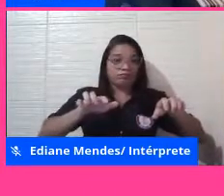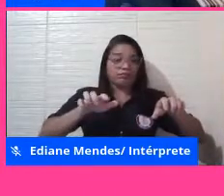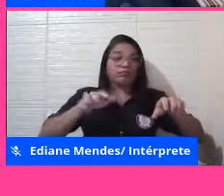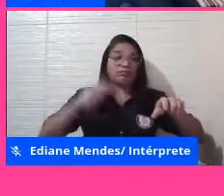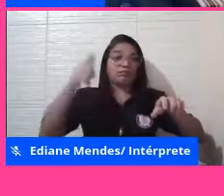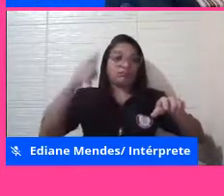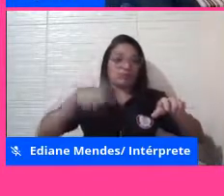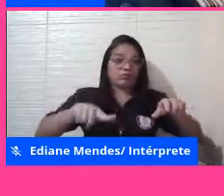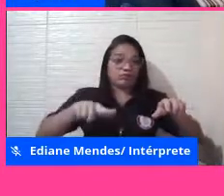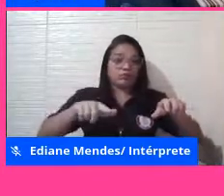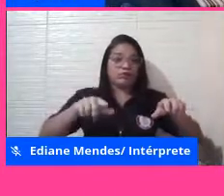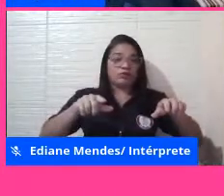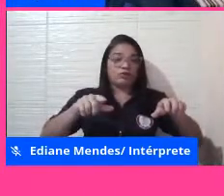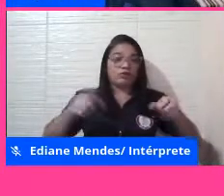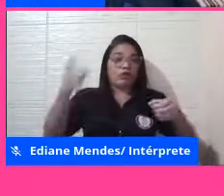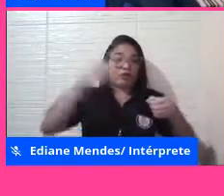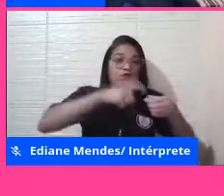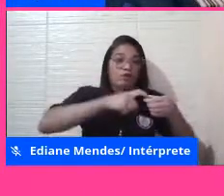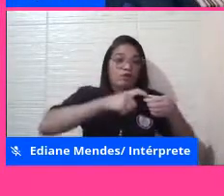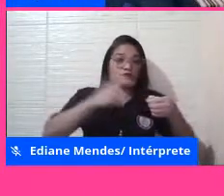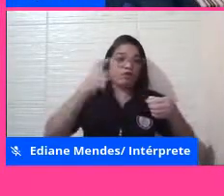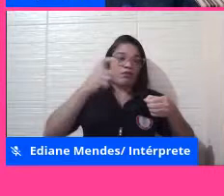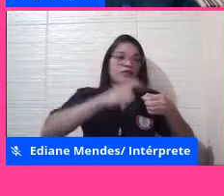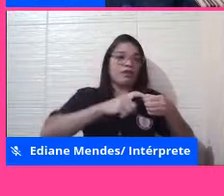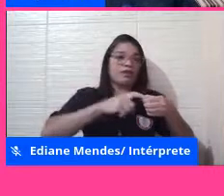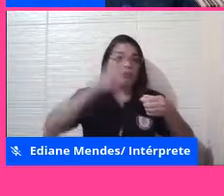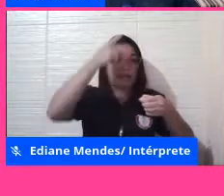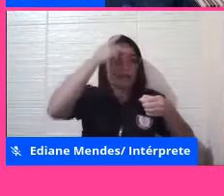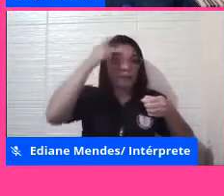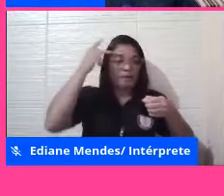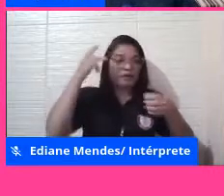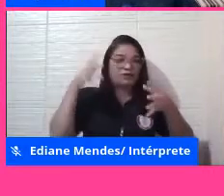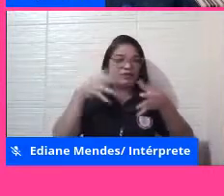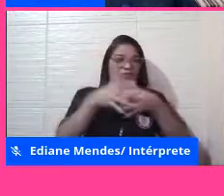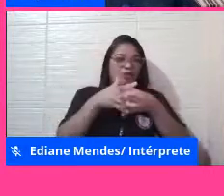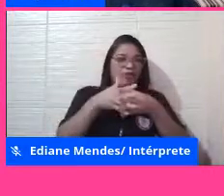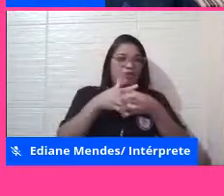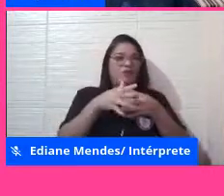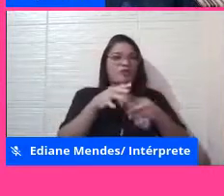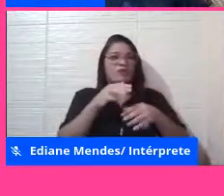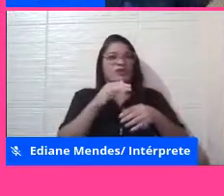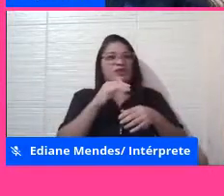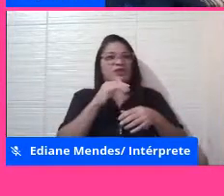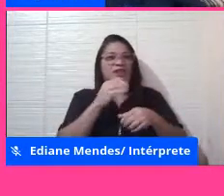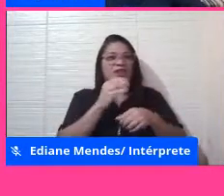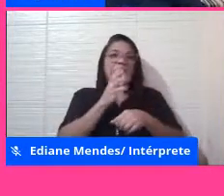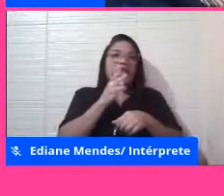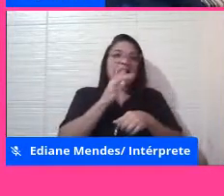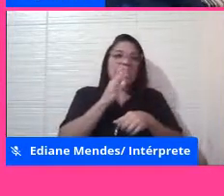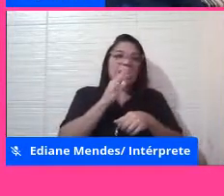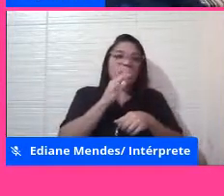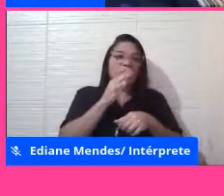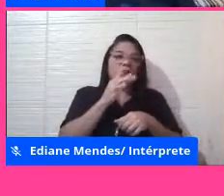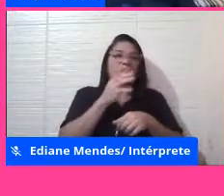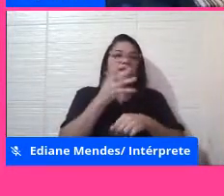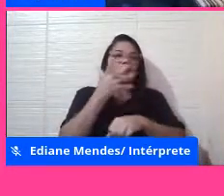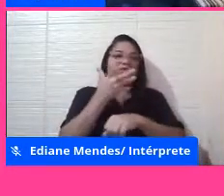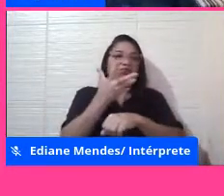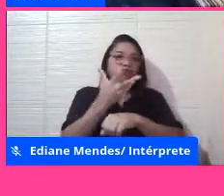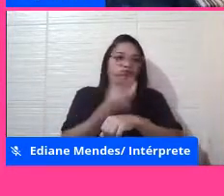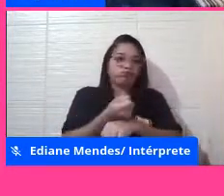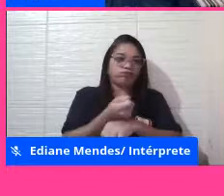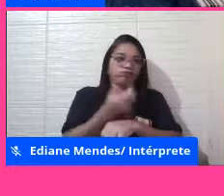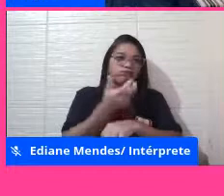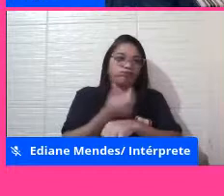voltar aqui, pronto, vou voltar aqui, que eu estou vendo que algumas pessoas falaram que está baixando, terminou de baixar agora. Eu estou com esse teu arquivo, tá download lá, tu clica